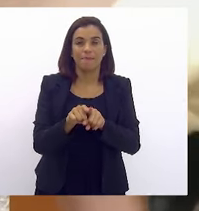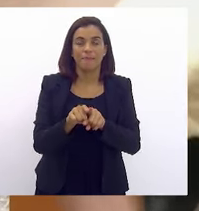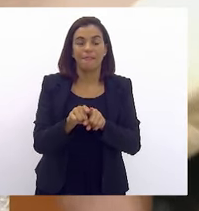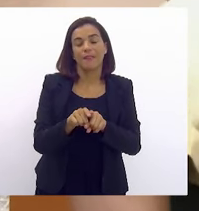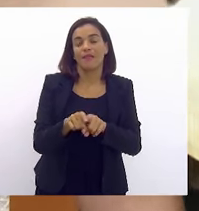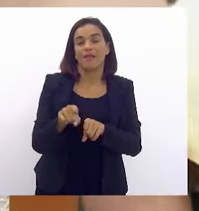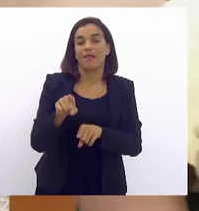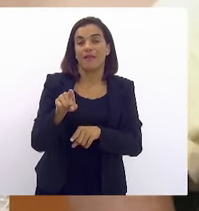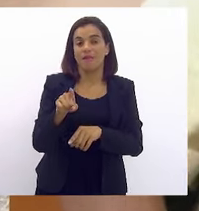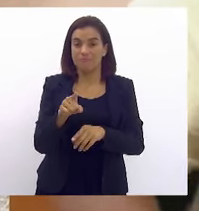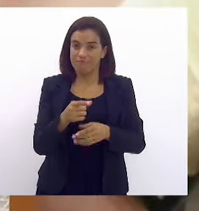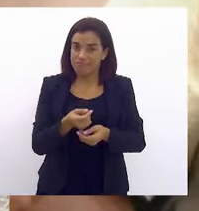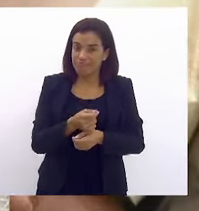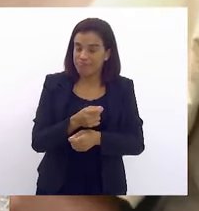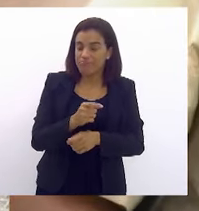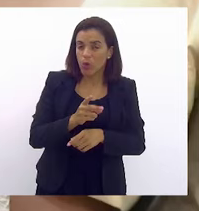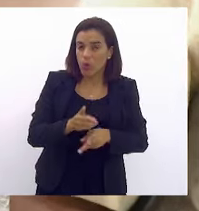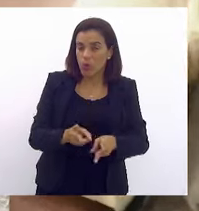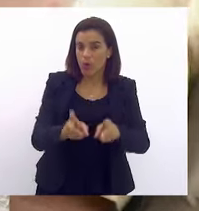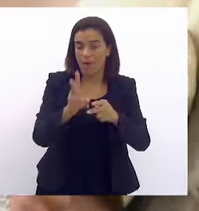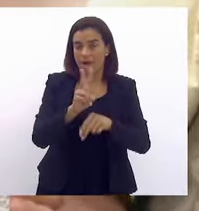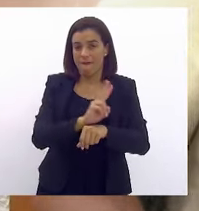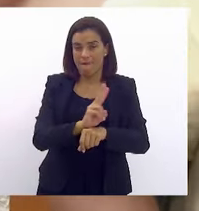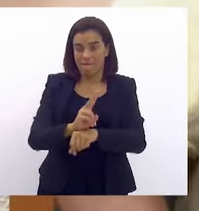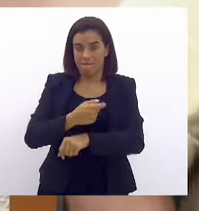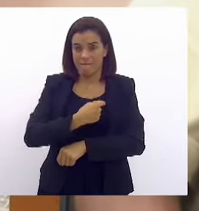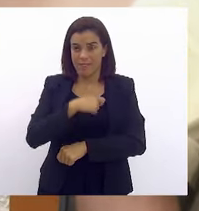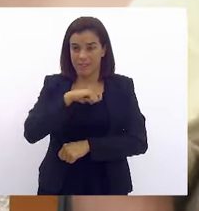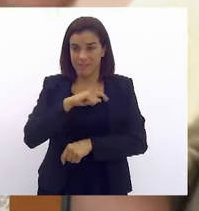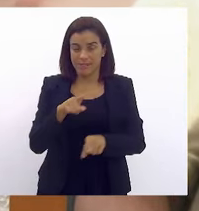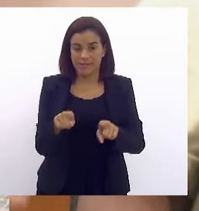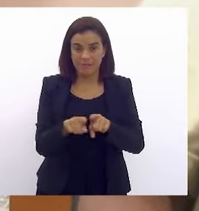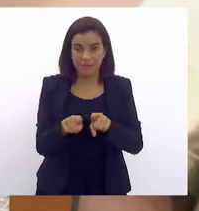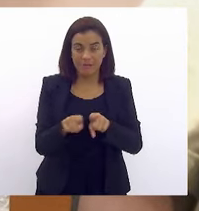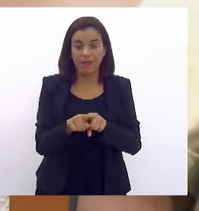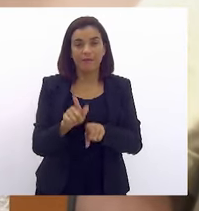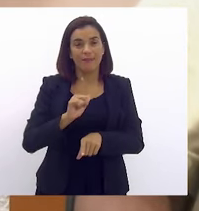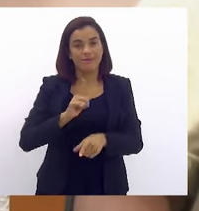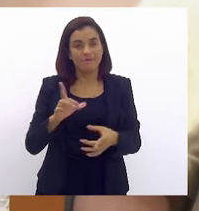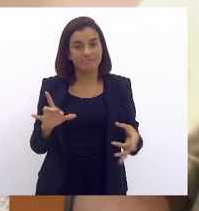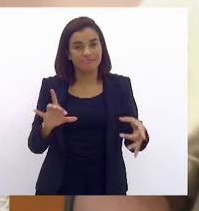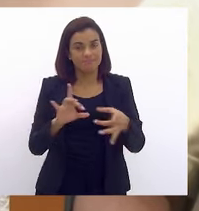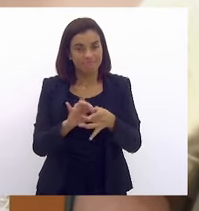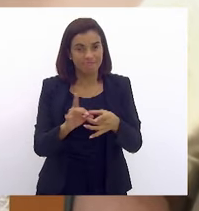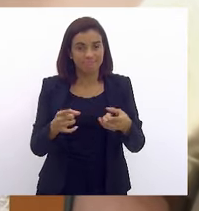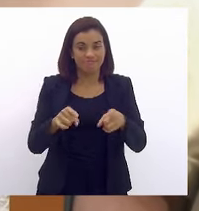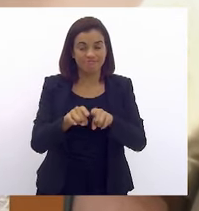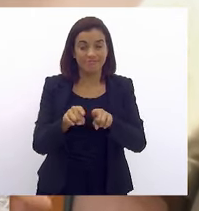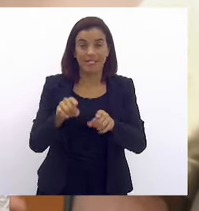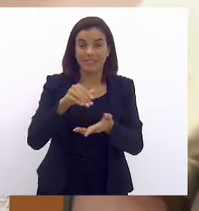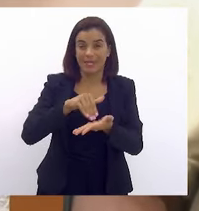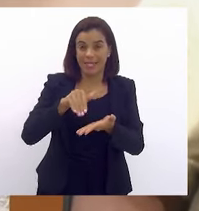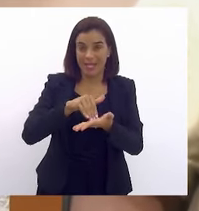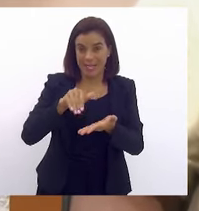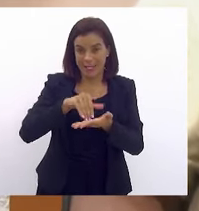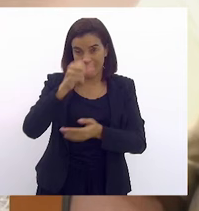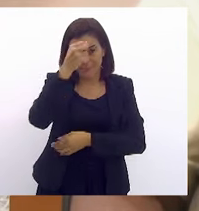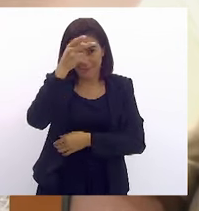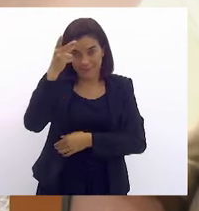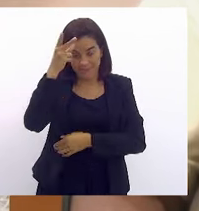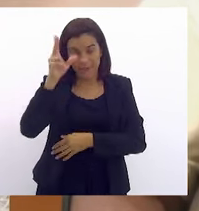proceder fiscalização. O parque tem apoiado e tem sido muito parceiro da Secretaria Municipal de Meio Ambiente e Cidade